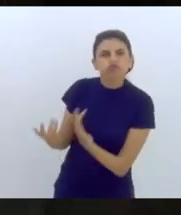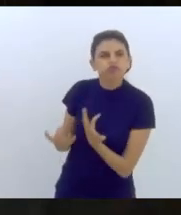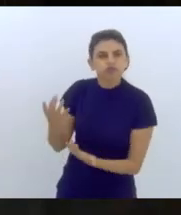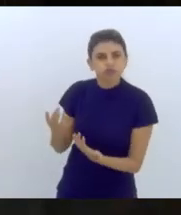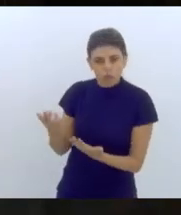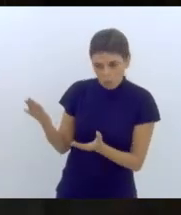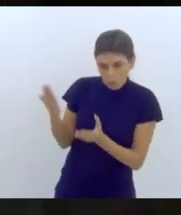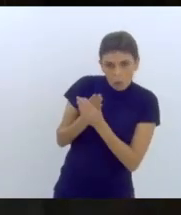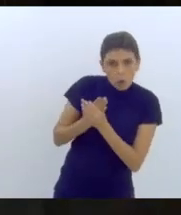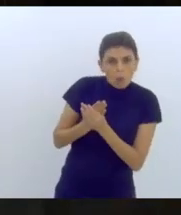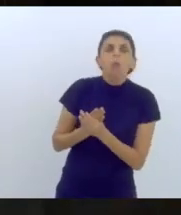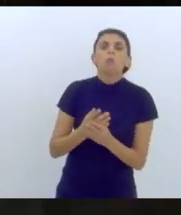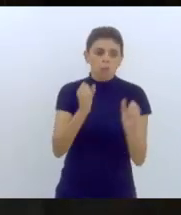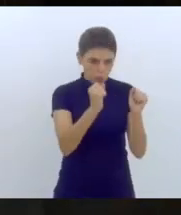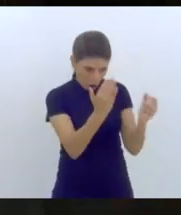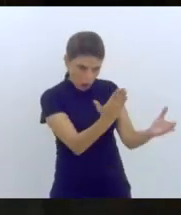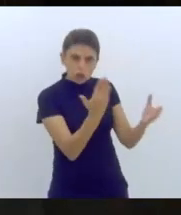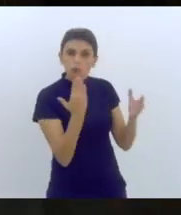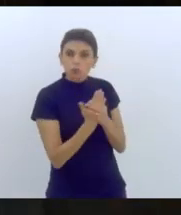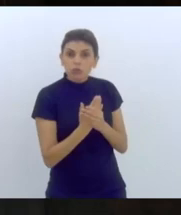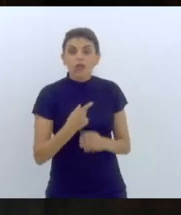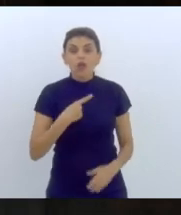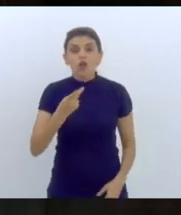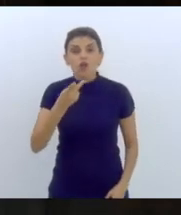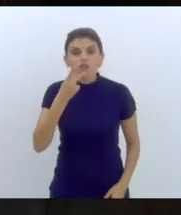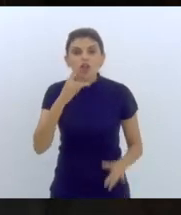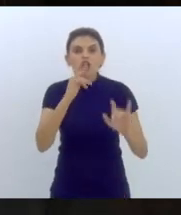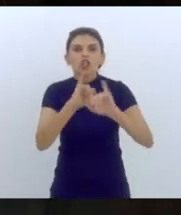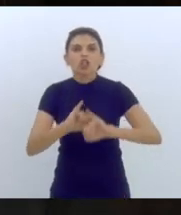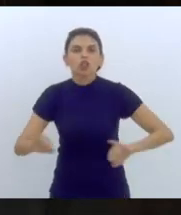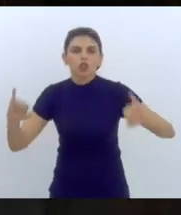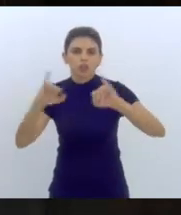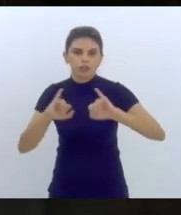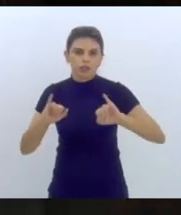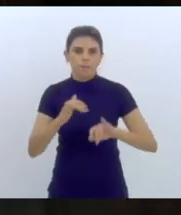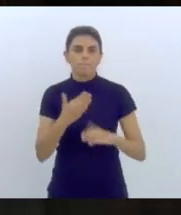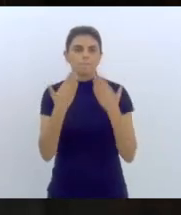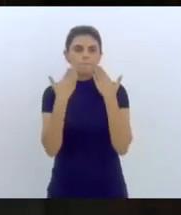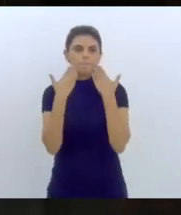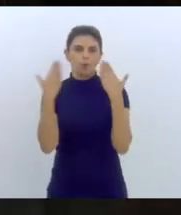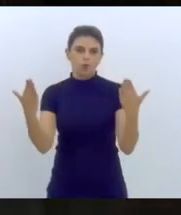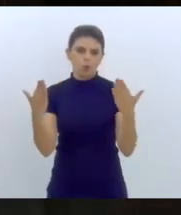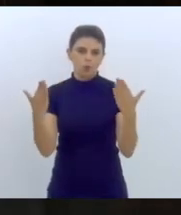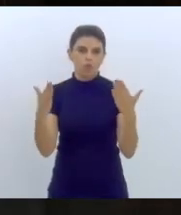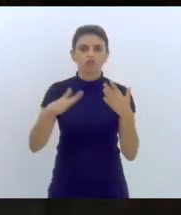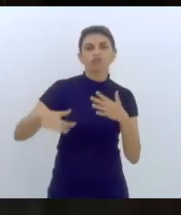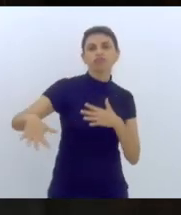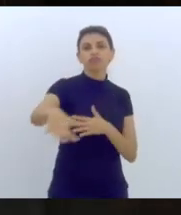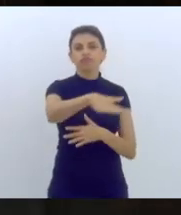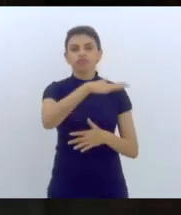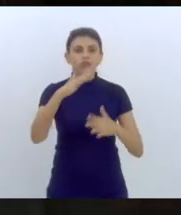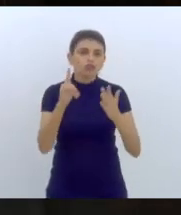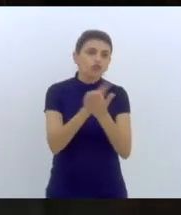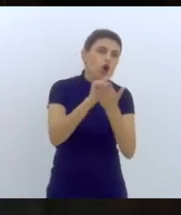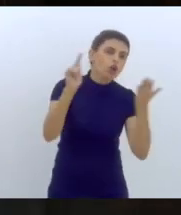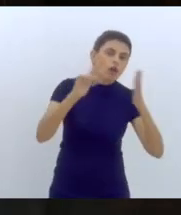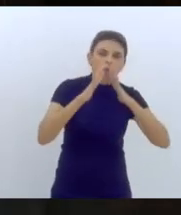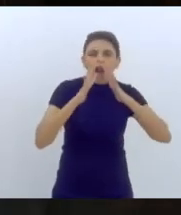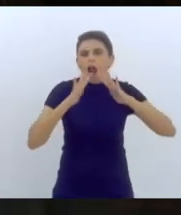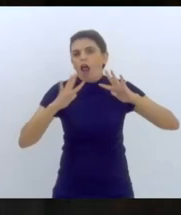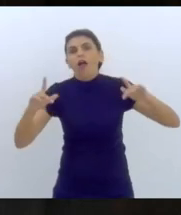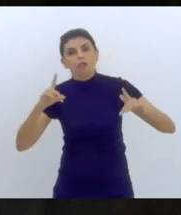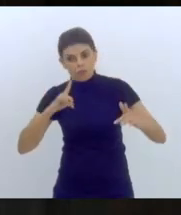medo. Tudo que eu falei são notícias públicas, são coisas públicas que circulou na grande imprensa, que